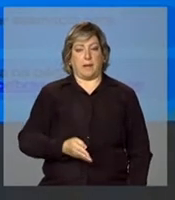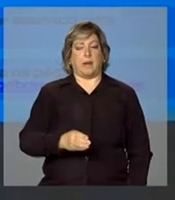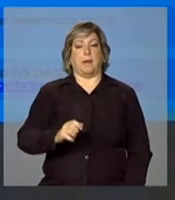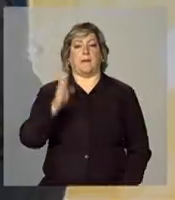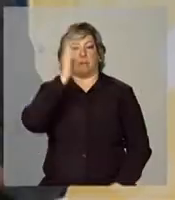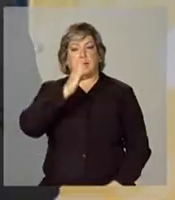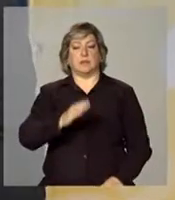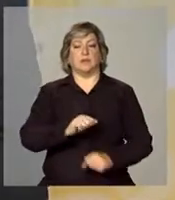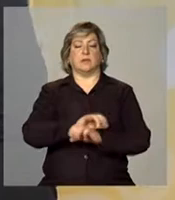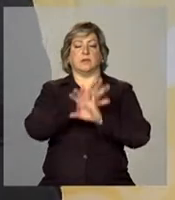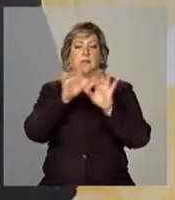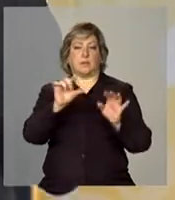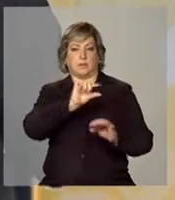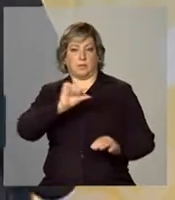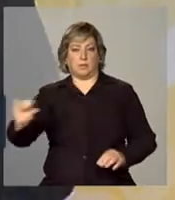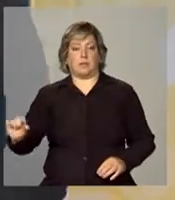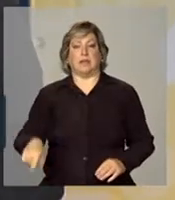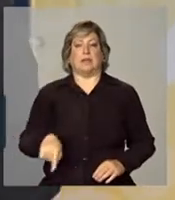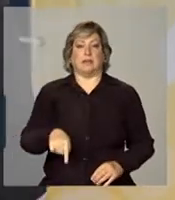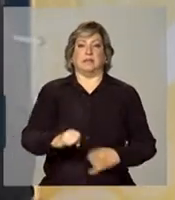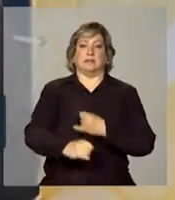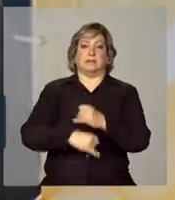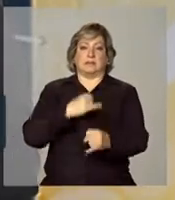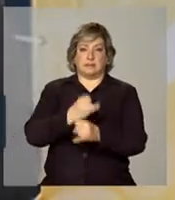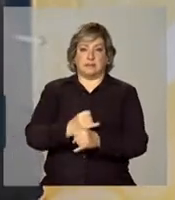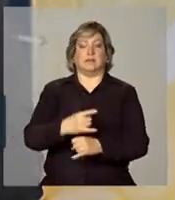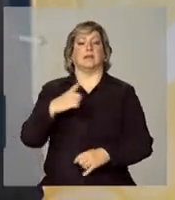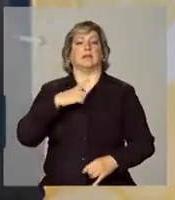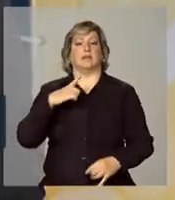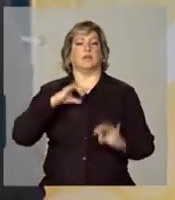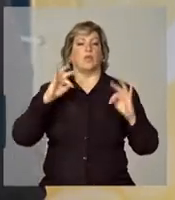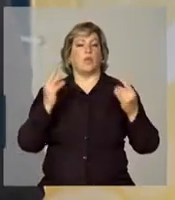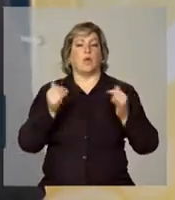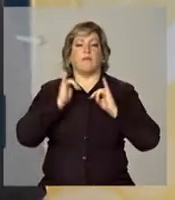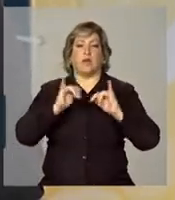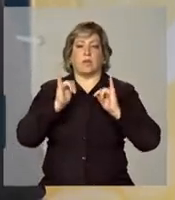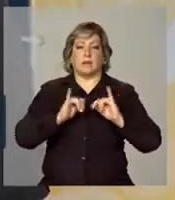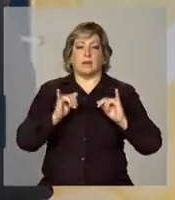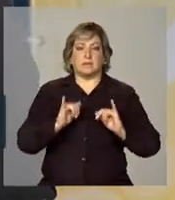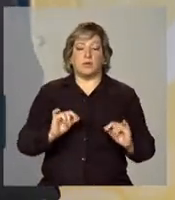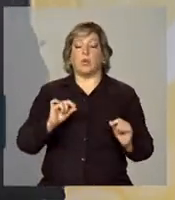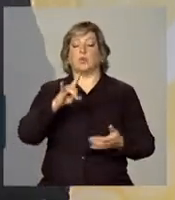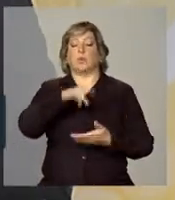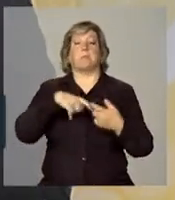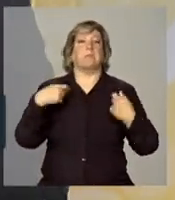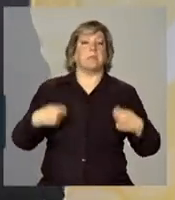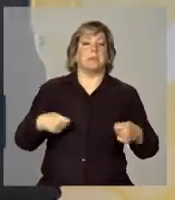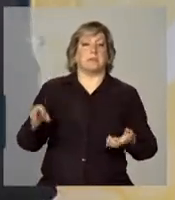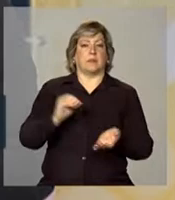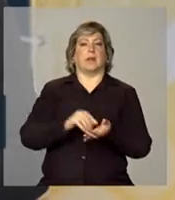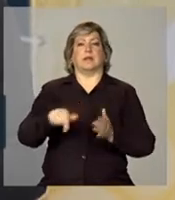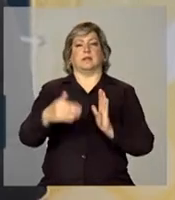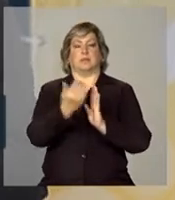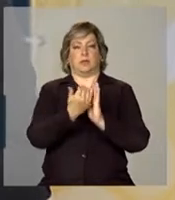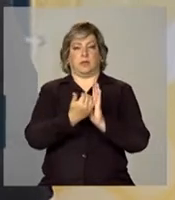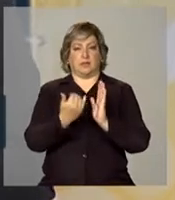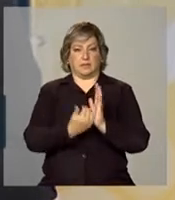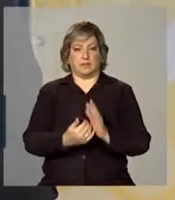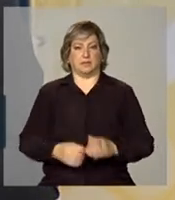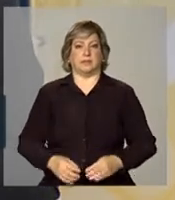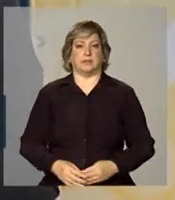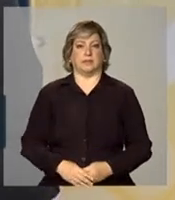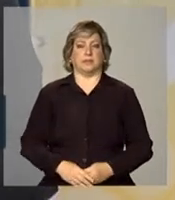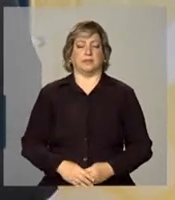www.cgu.gov.br/Brasil Transparente. Nesse site estão disponíveis todas as informações e todos os documentos necessários para adesão no programa.